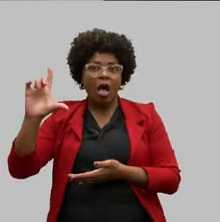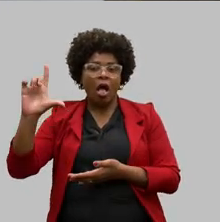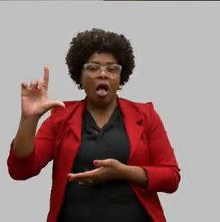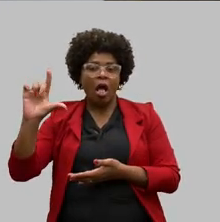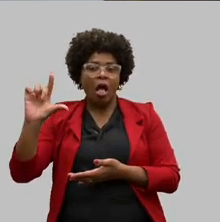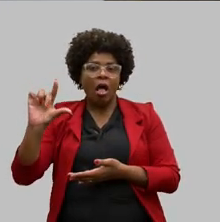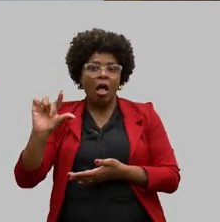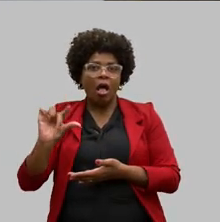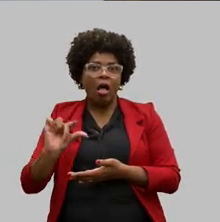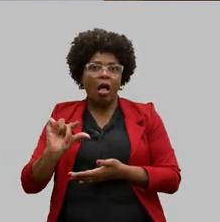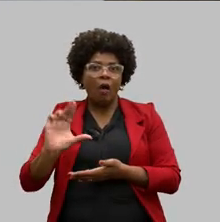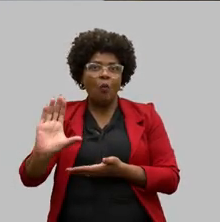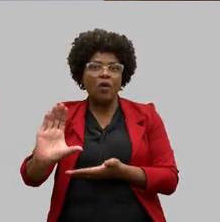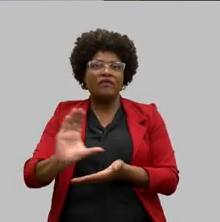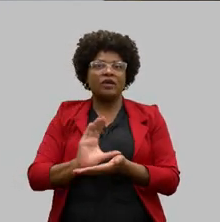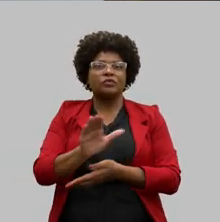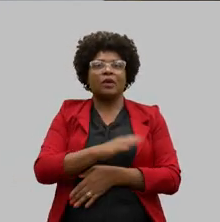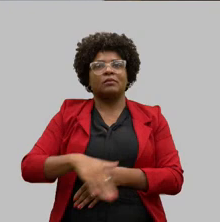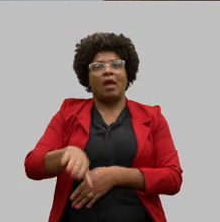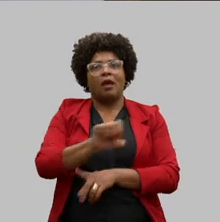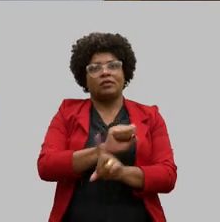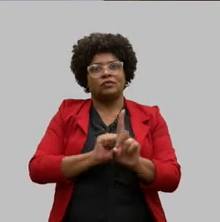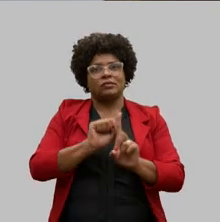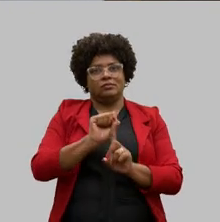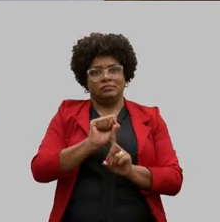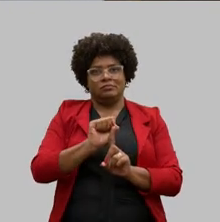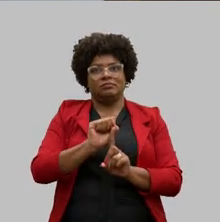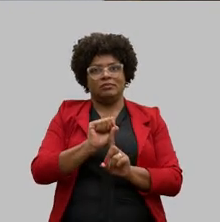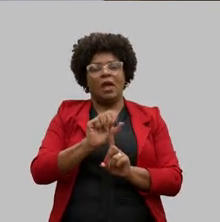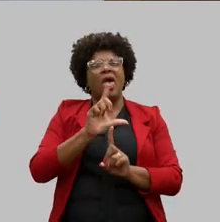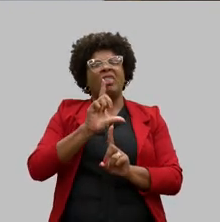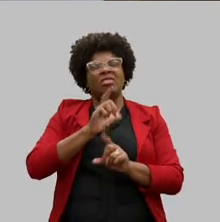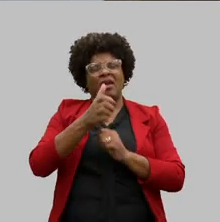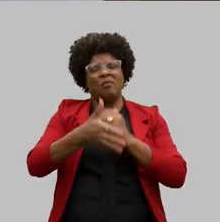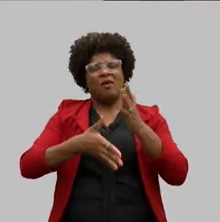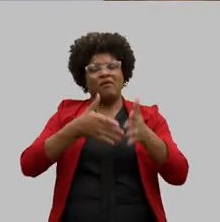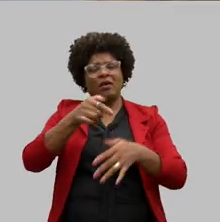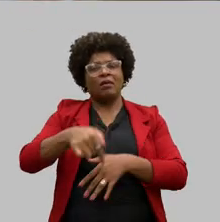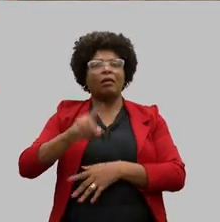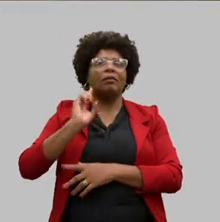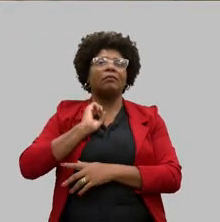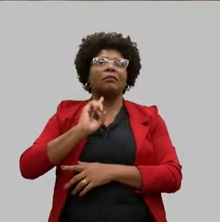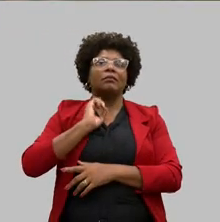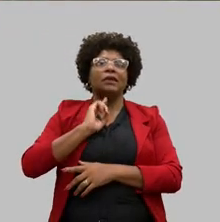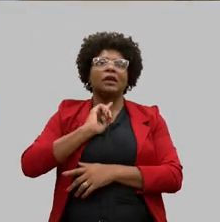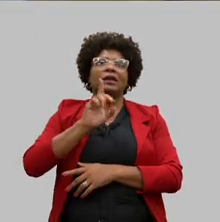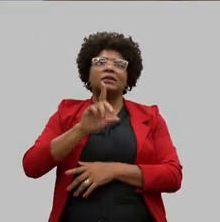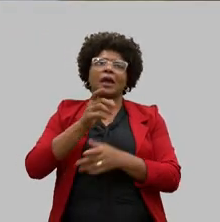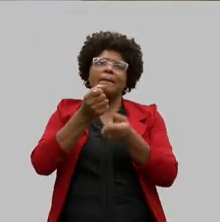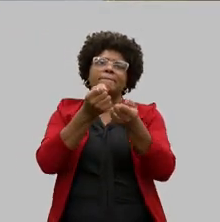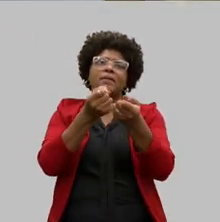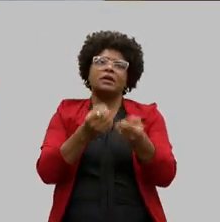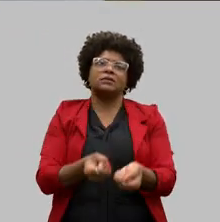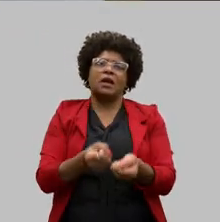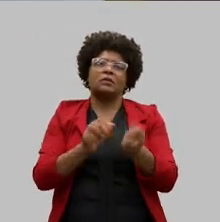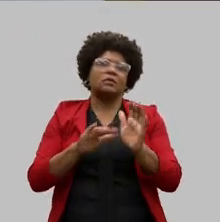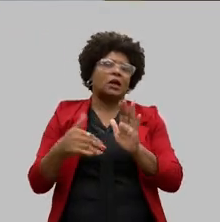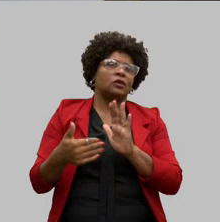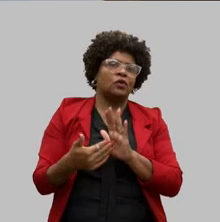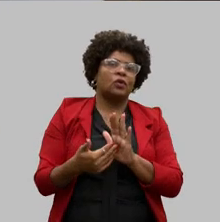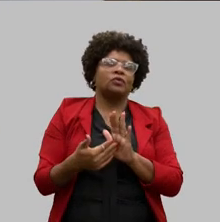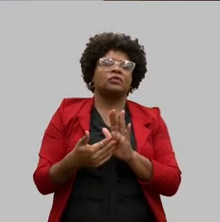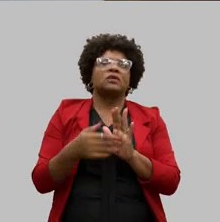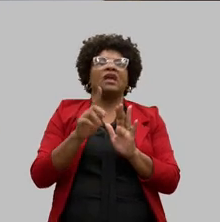social há um discurso muito pesado em Minas passado para todo mundo e de eficiência de